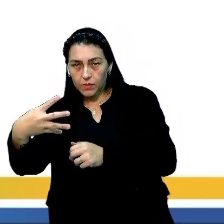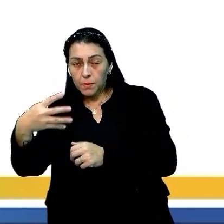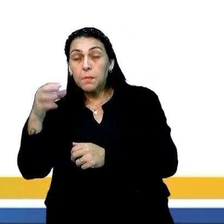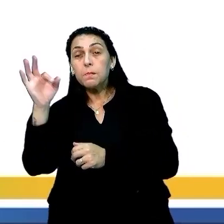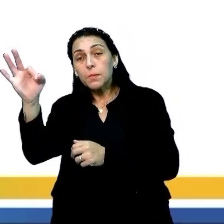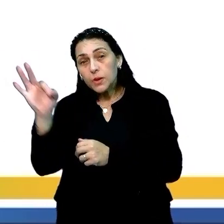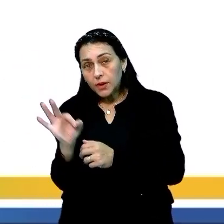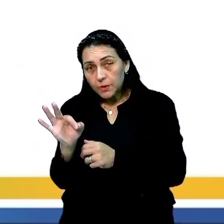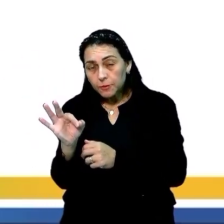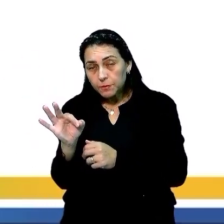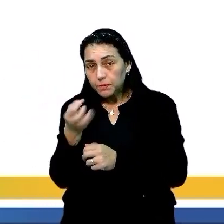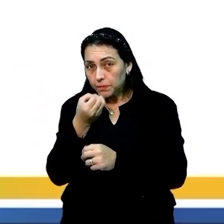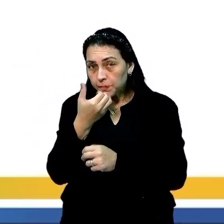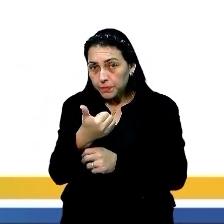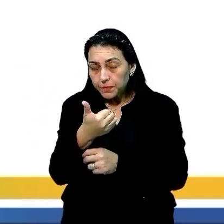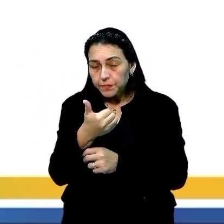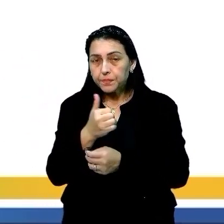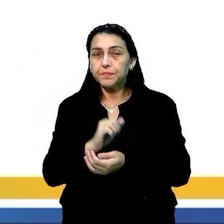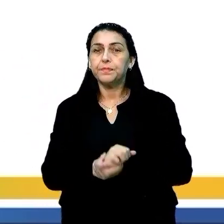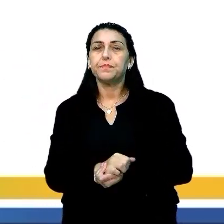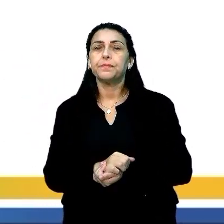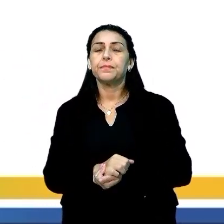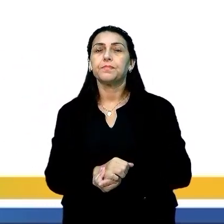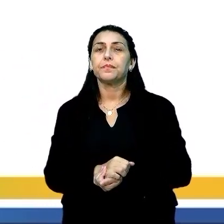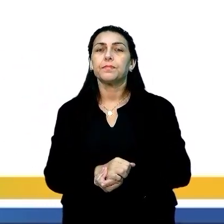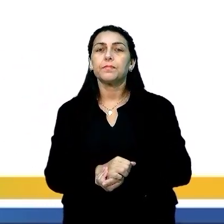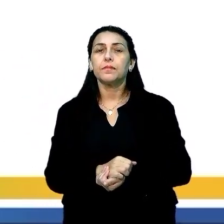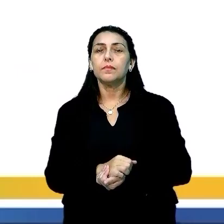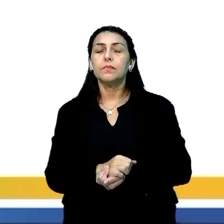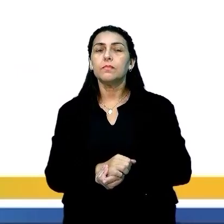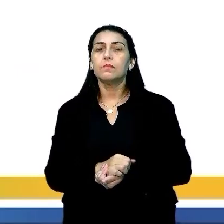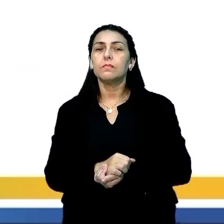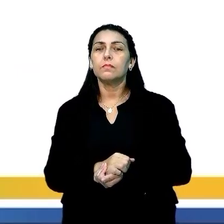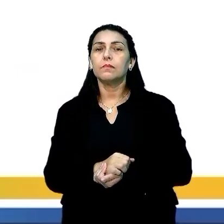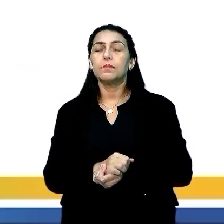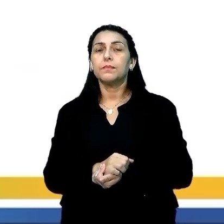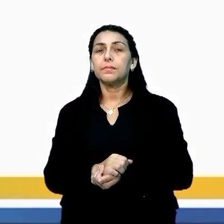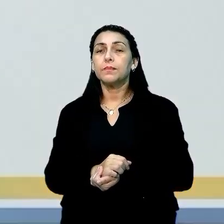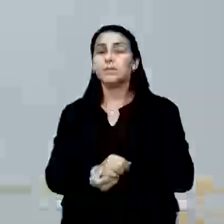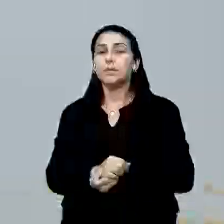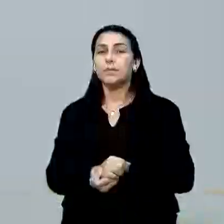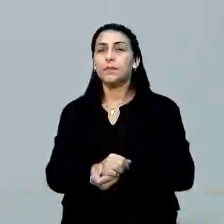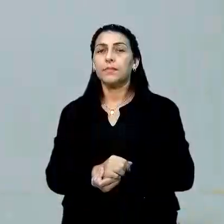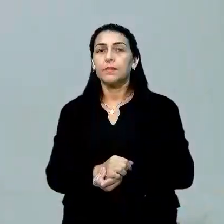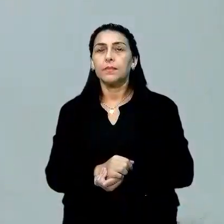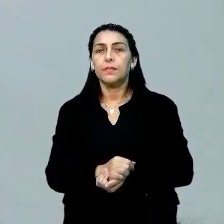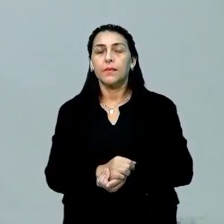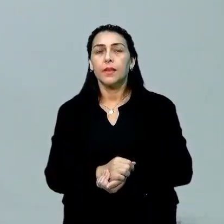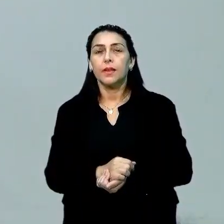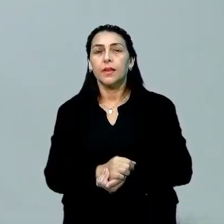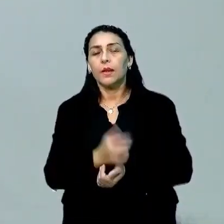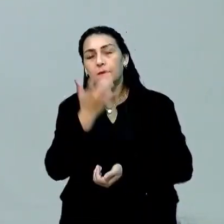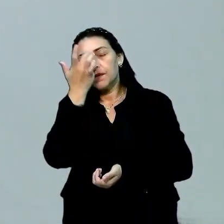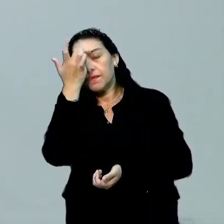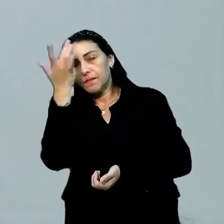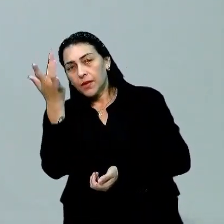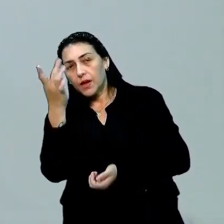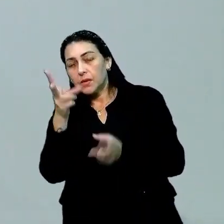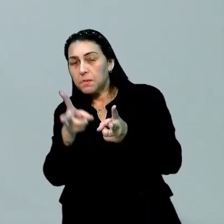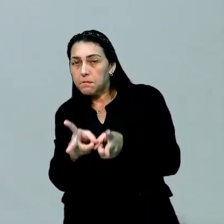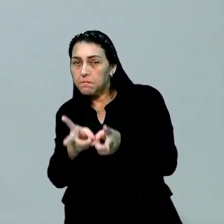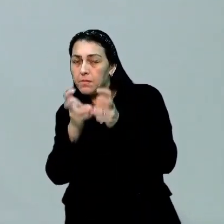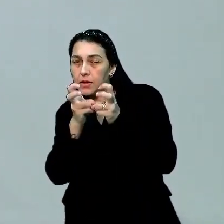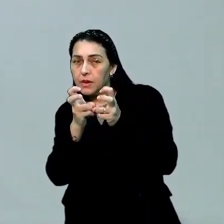3,364%. Tudo bem? Então, nesse caso aí, fica fácil da gente